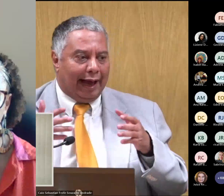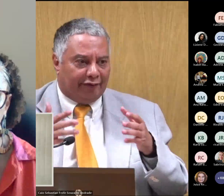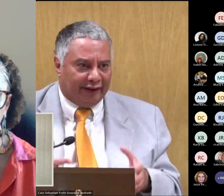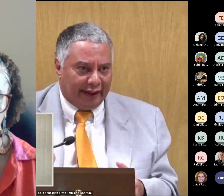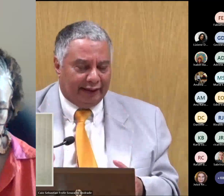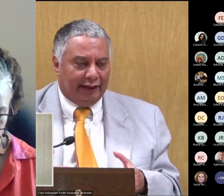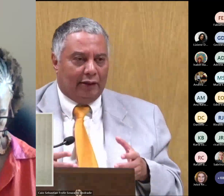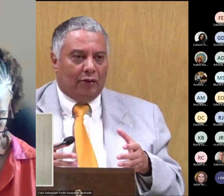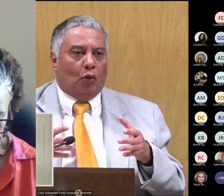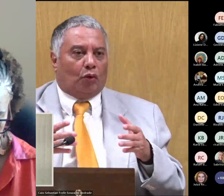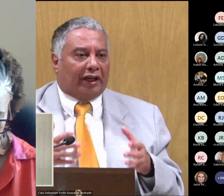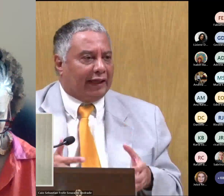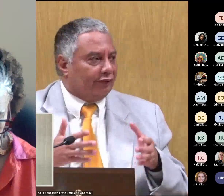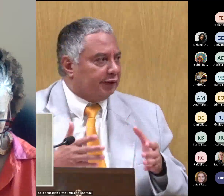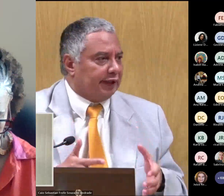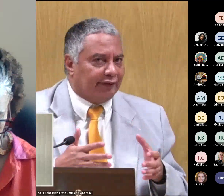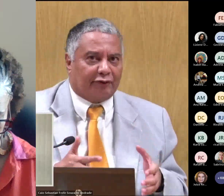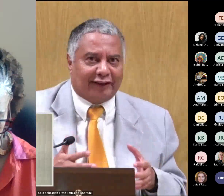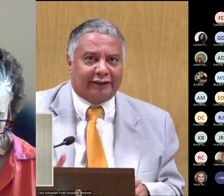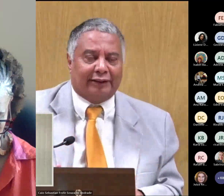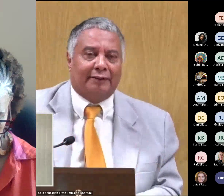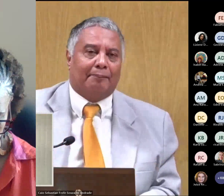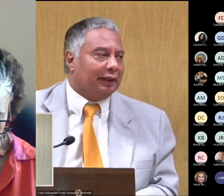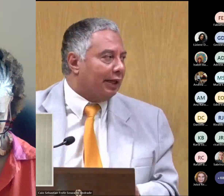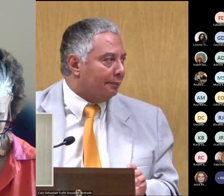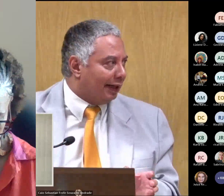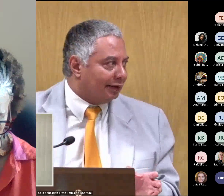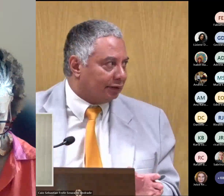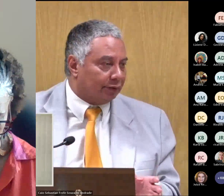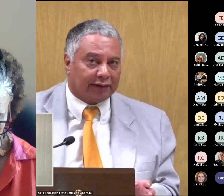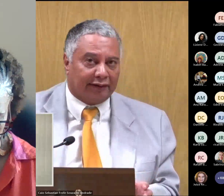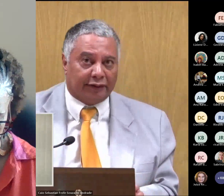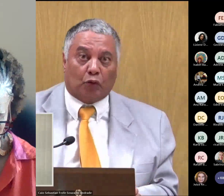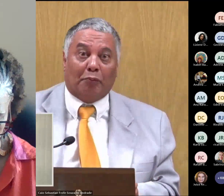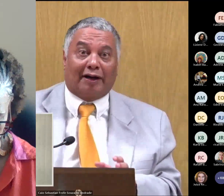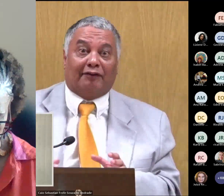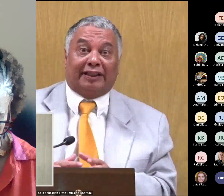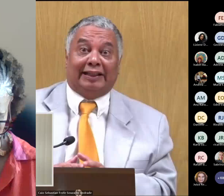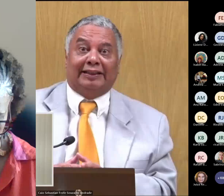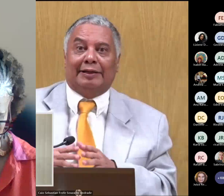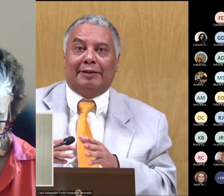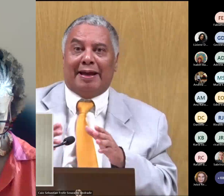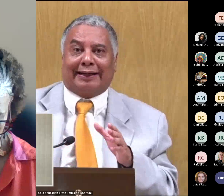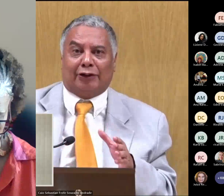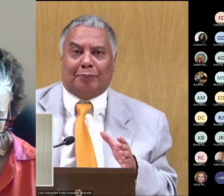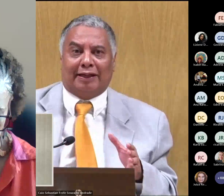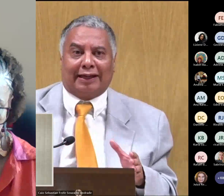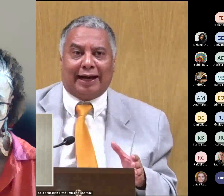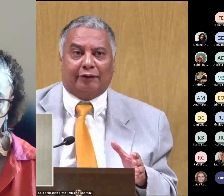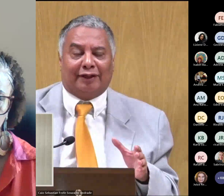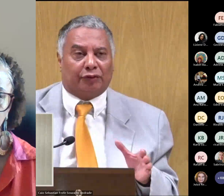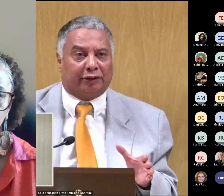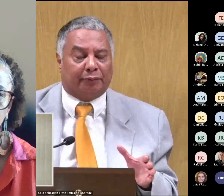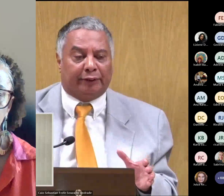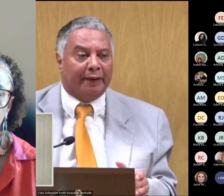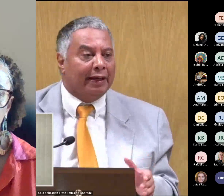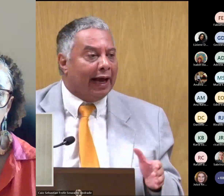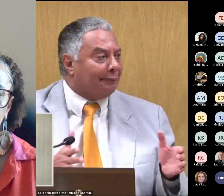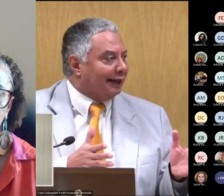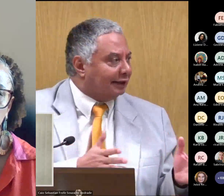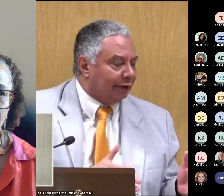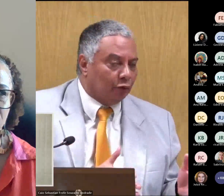a ver o que que você vai fazer pela reparação da escravidão como é que você líder de mercado bancário vai contribuir